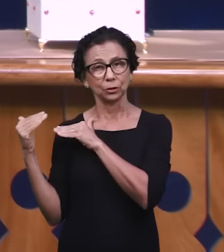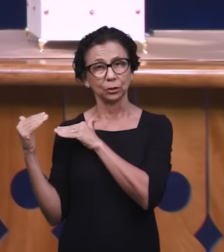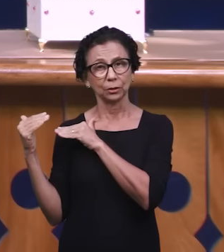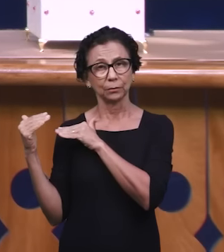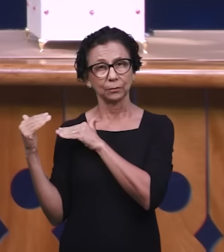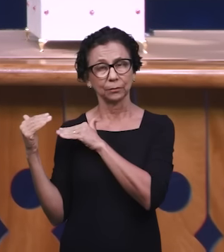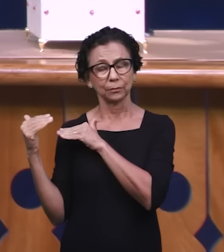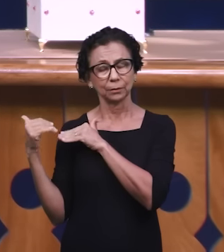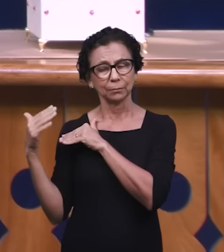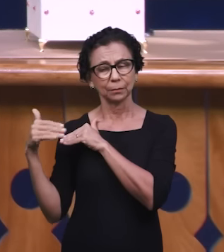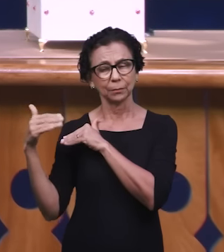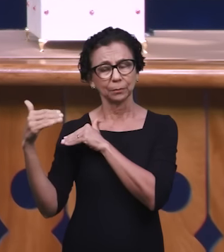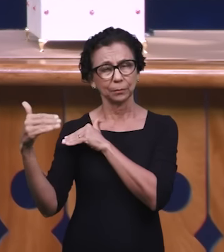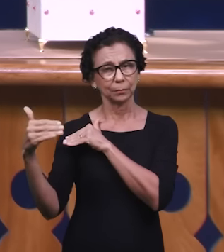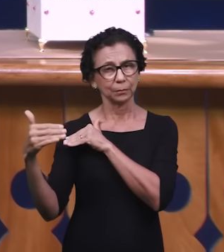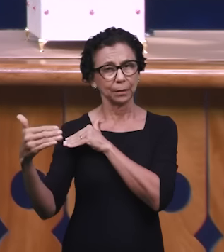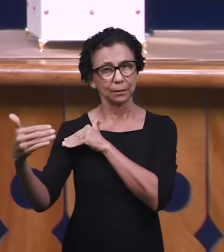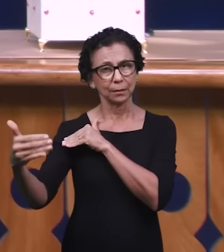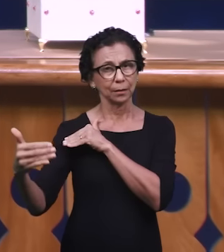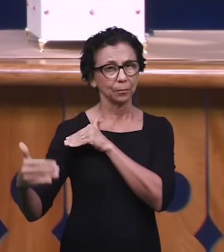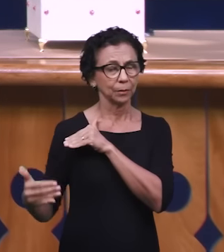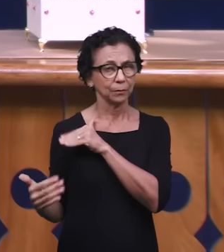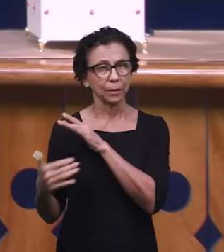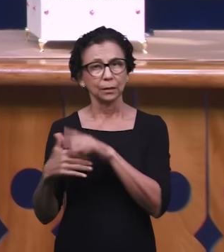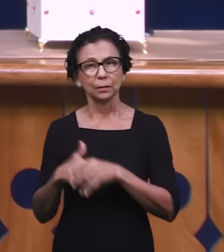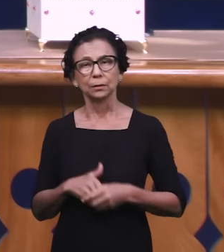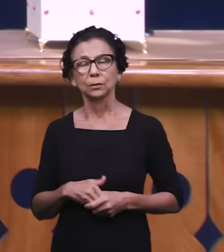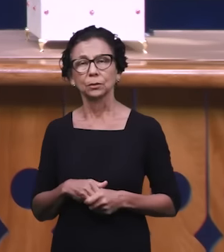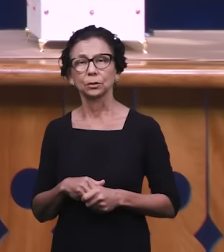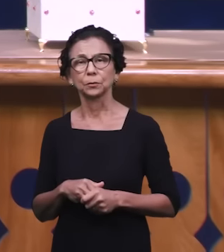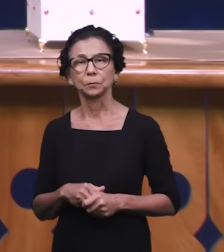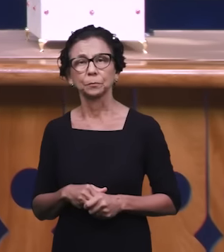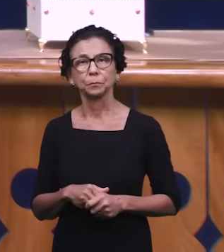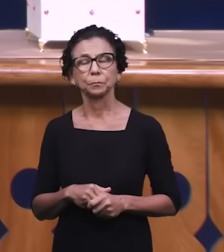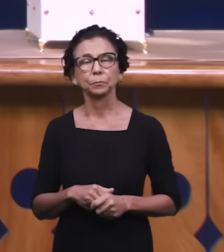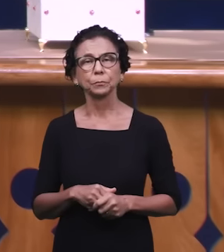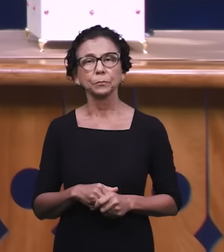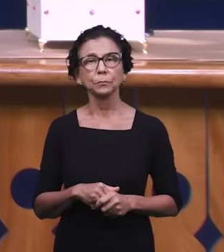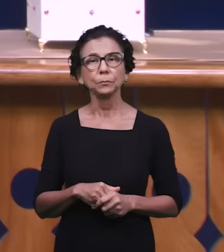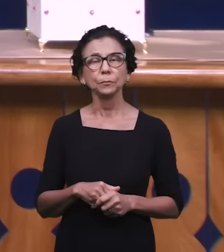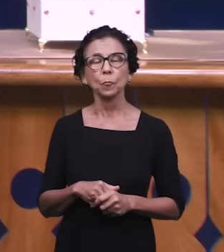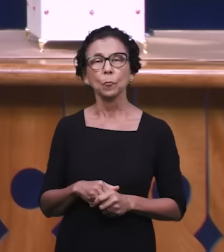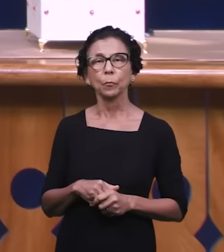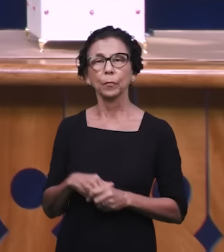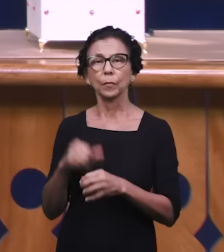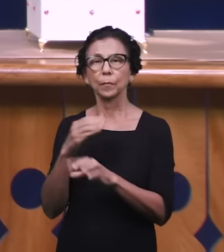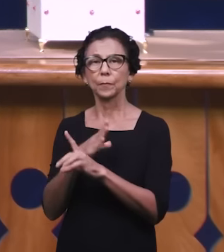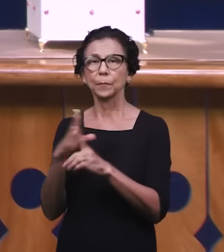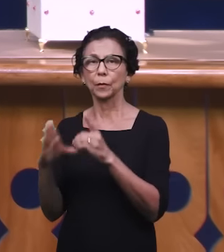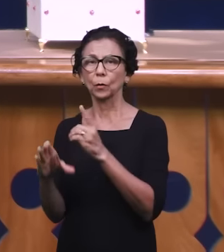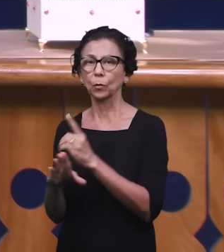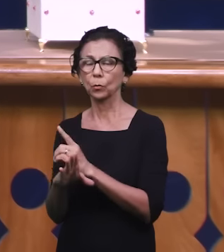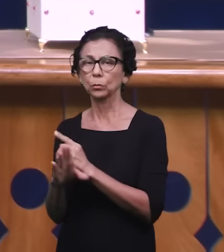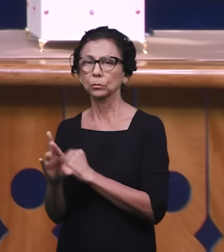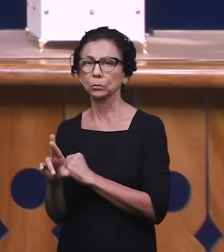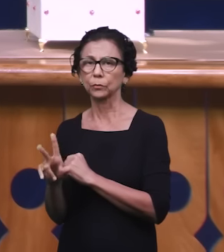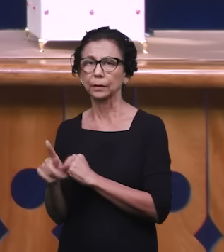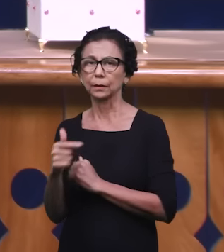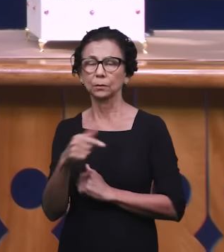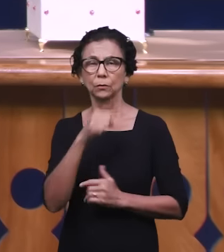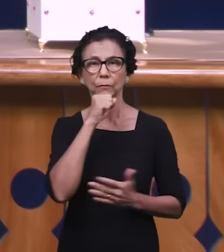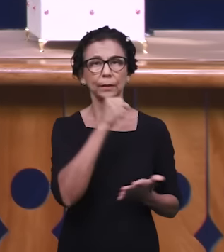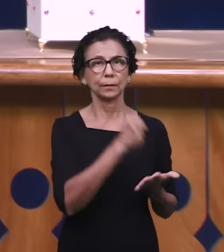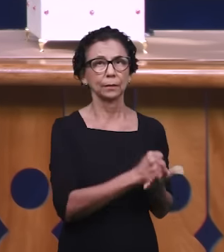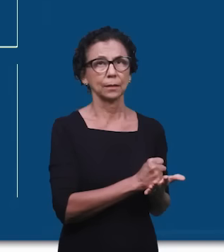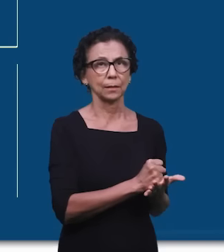direção extraordinária para o culto. Porque o culto no Velho Testamento, nós vemos, faziam parte dos elementos do